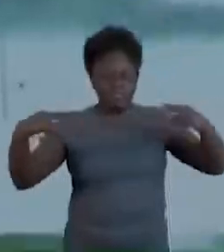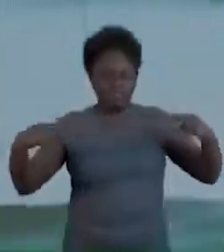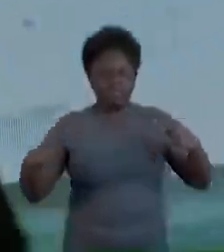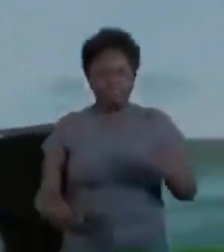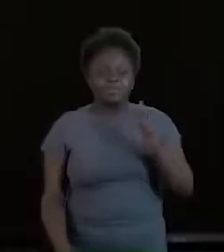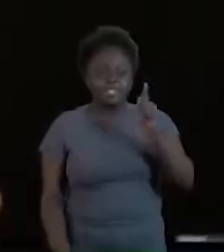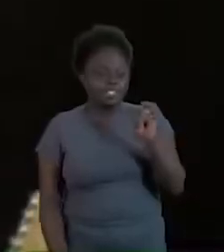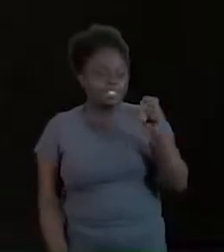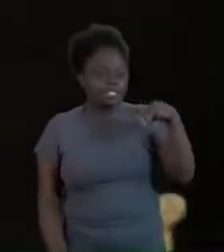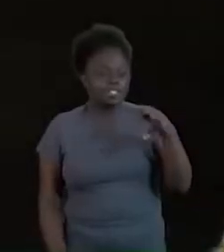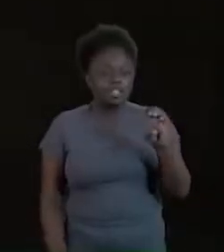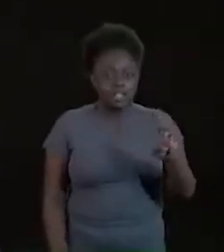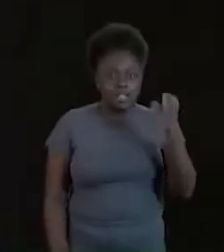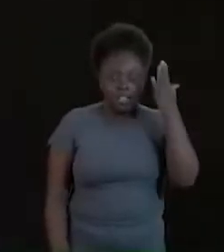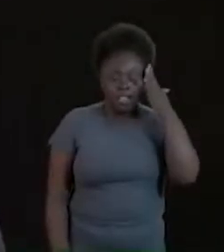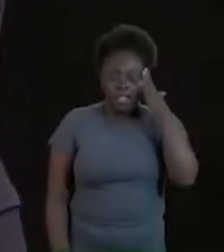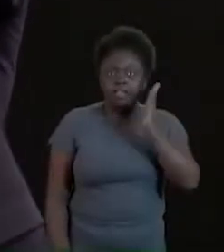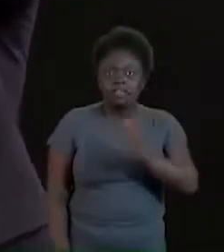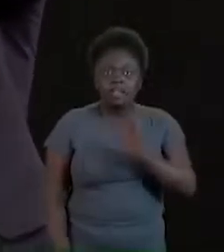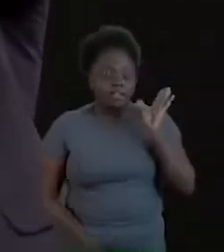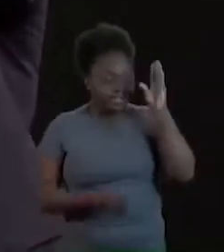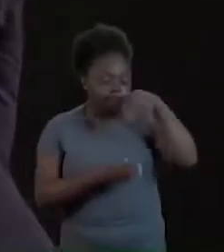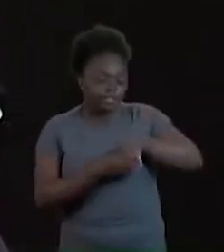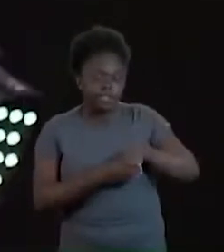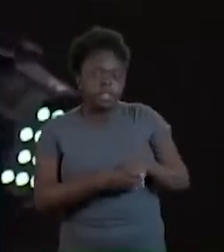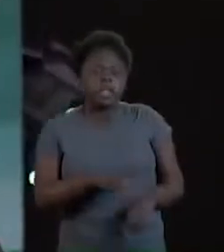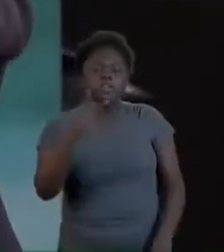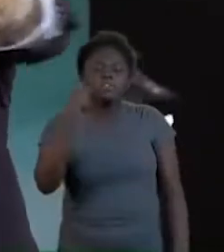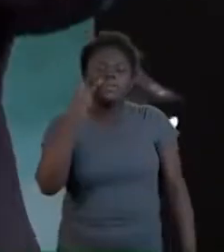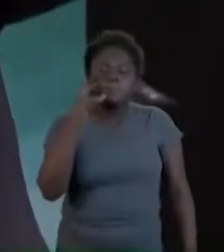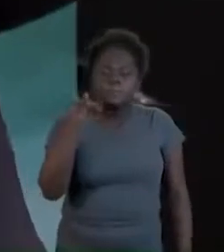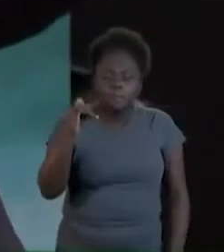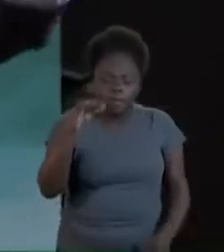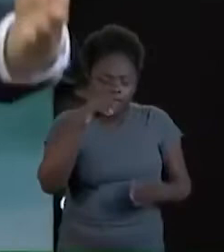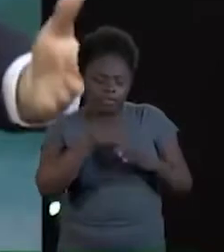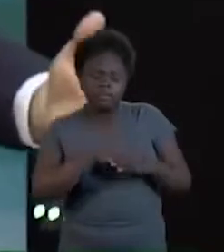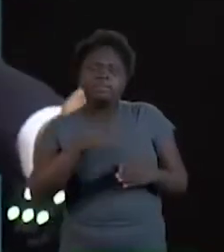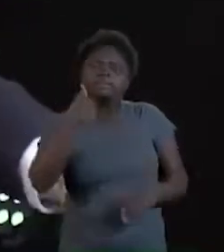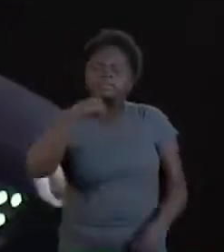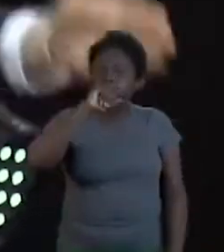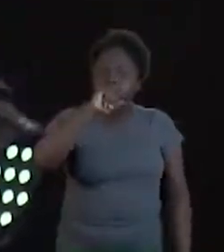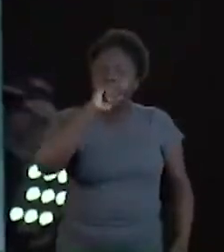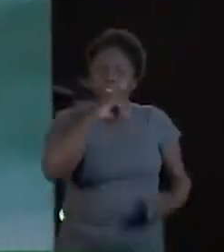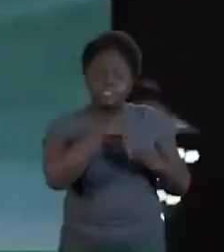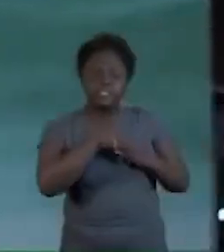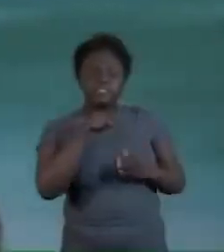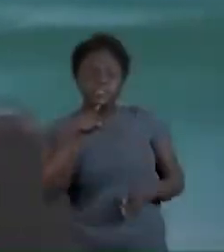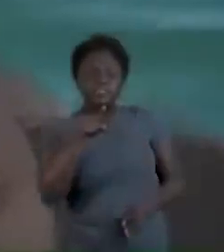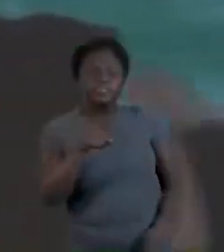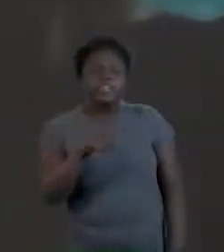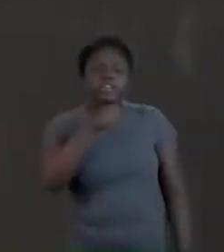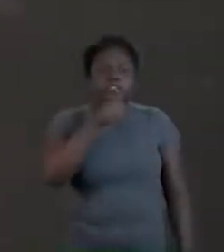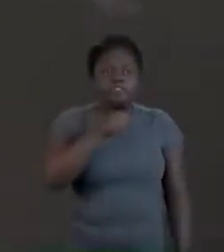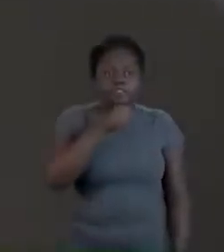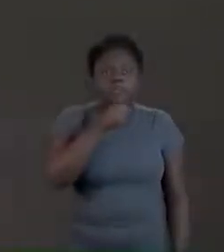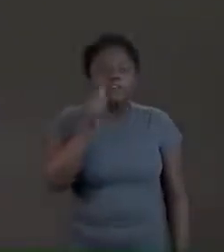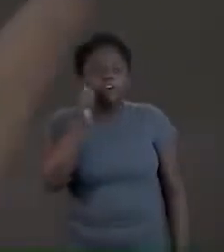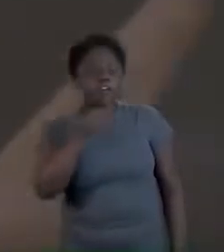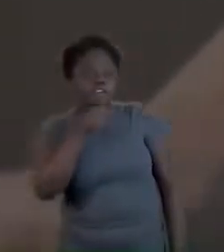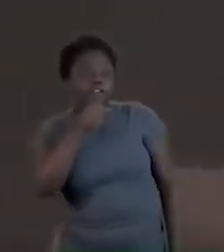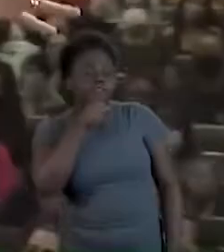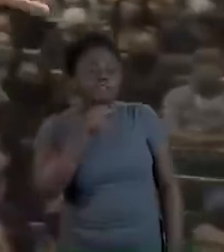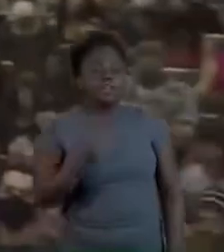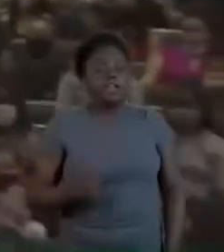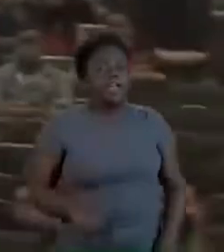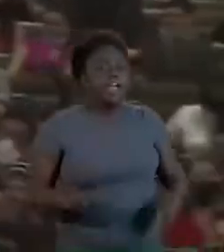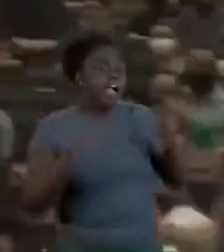ouviu falar de gene? Está aí dentro. Seu pai está aí dentro de você, sua mãe está aí dentro de você, seus avós estão aí dentro de você. Ah